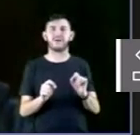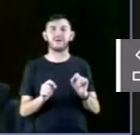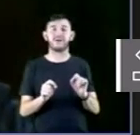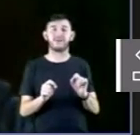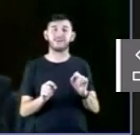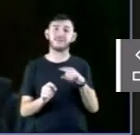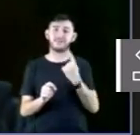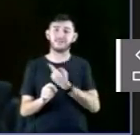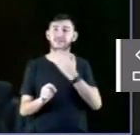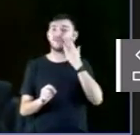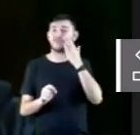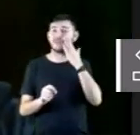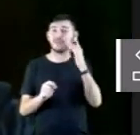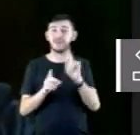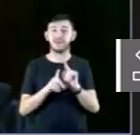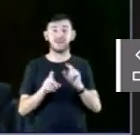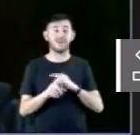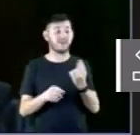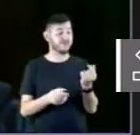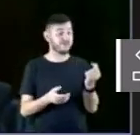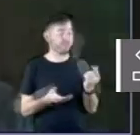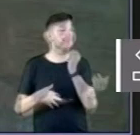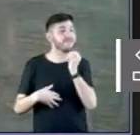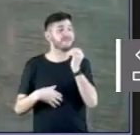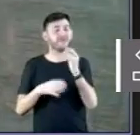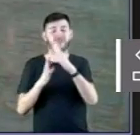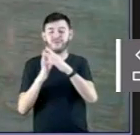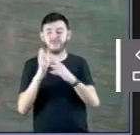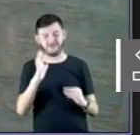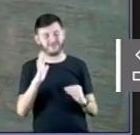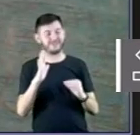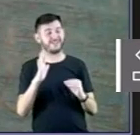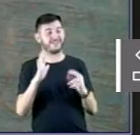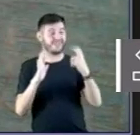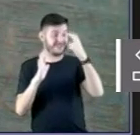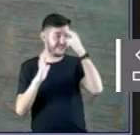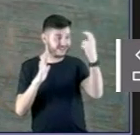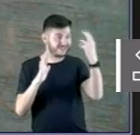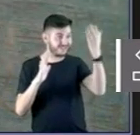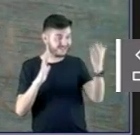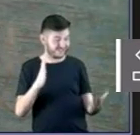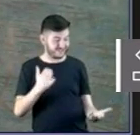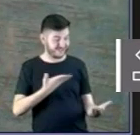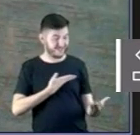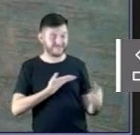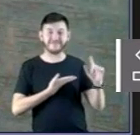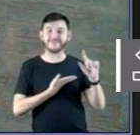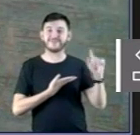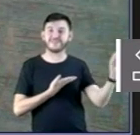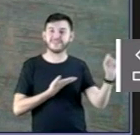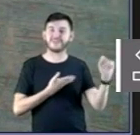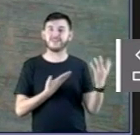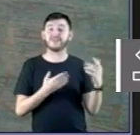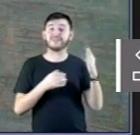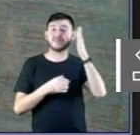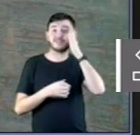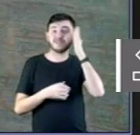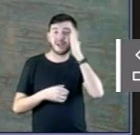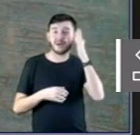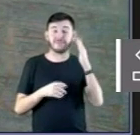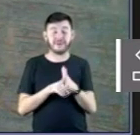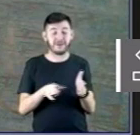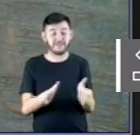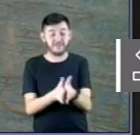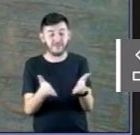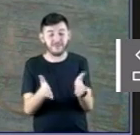mesa do Senado Raimundo Carrero poucos também sabem que a modelagem do fundo de combate e erradicação da pobreza em